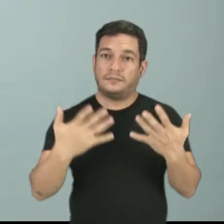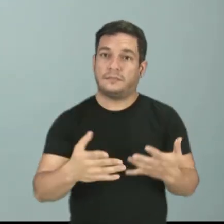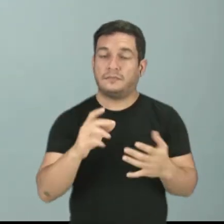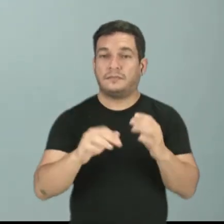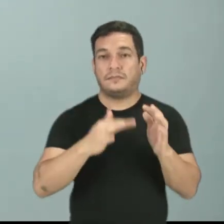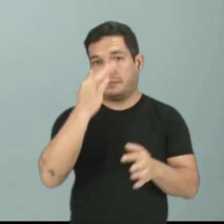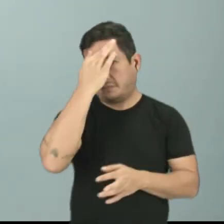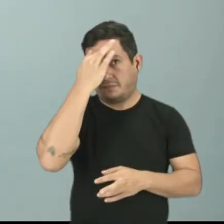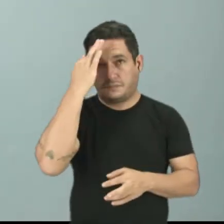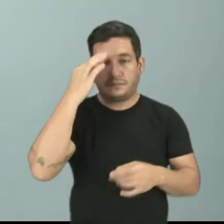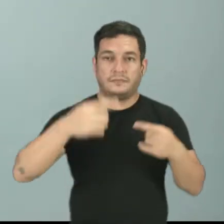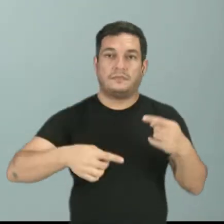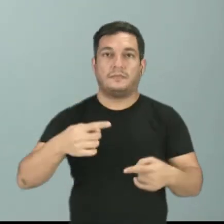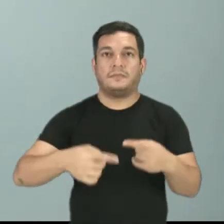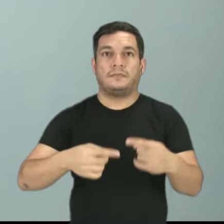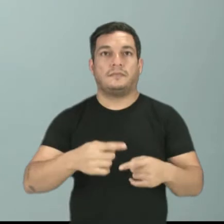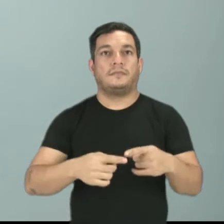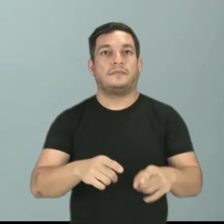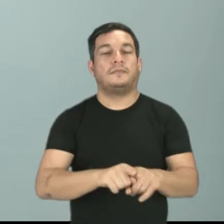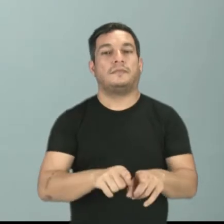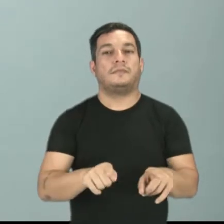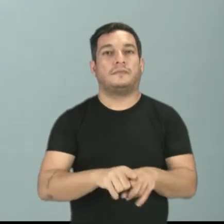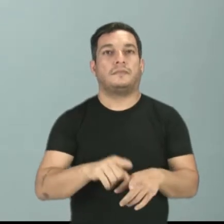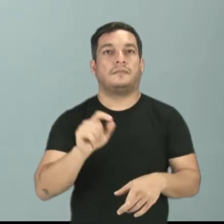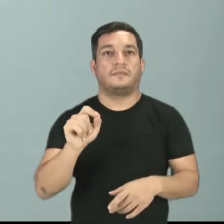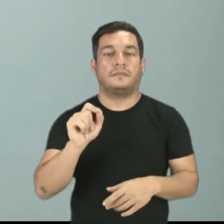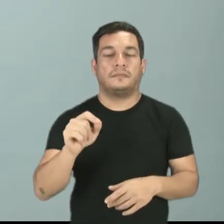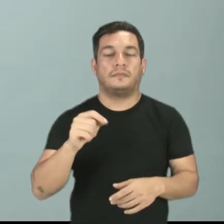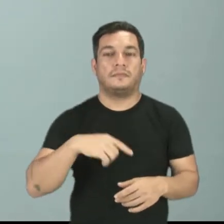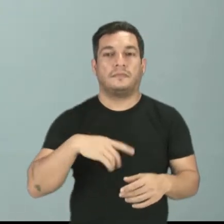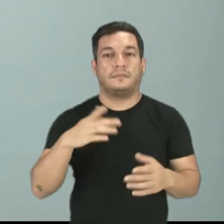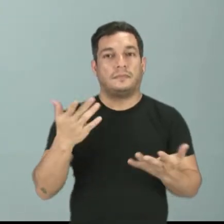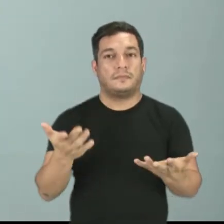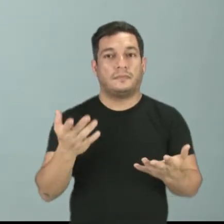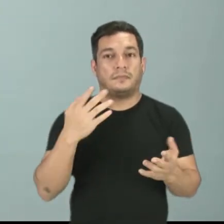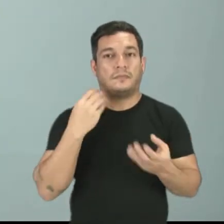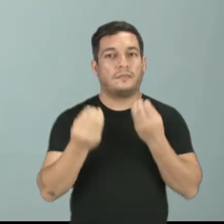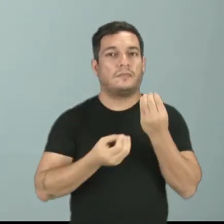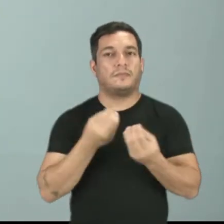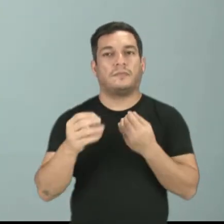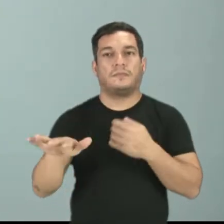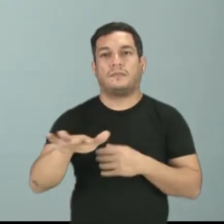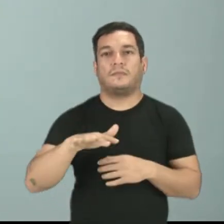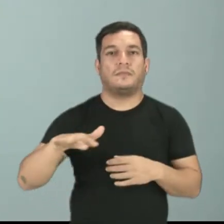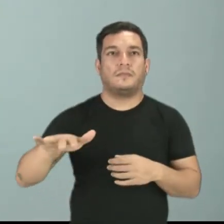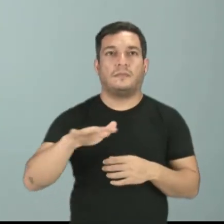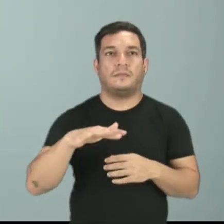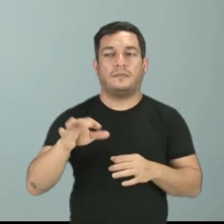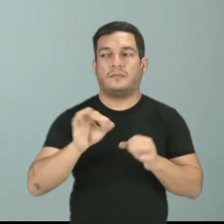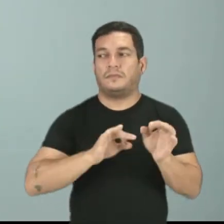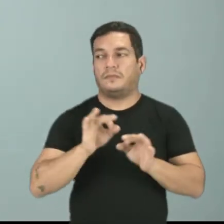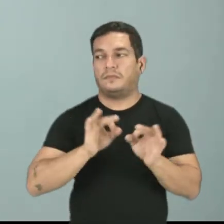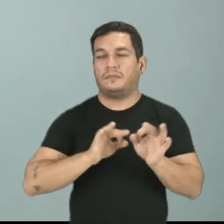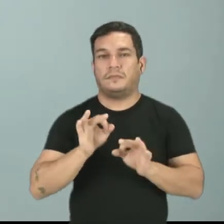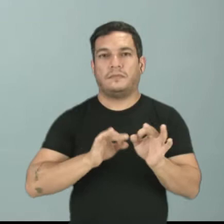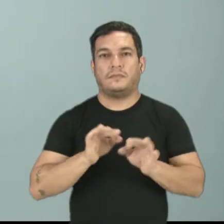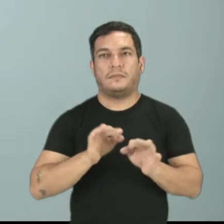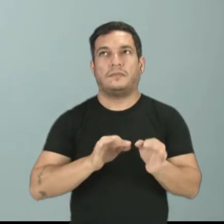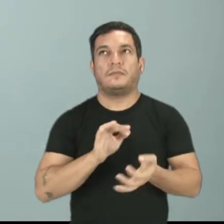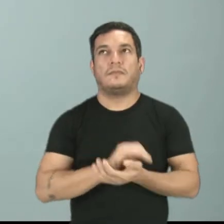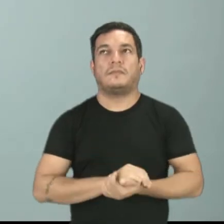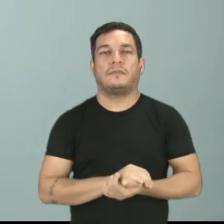sobre filosofia política também, né? Sobre a própria política, como é que a sociedade ela se estrutura. Tudo